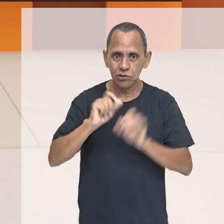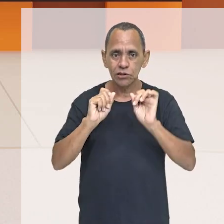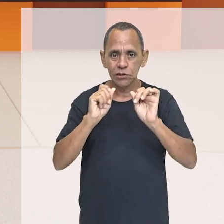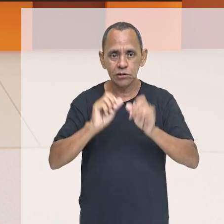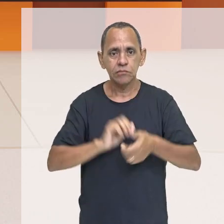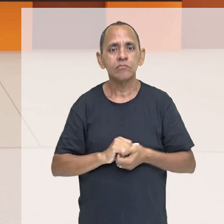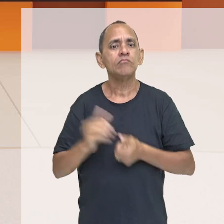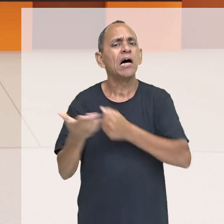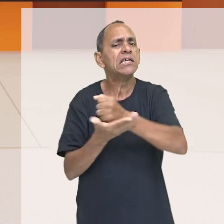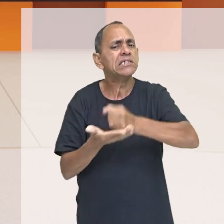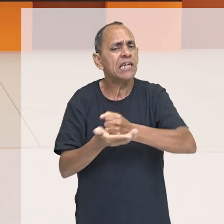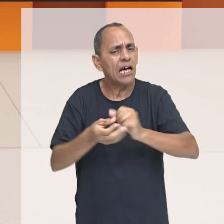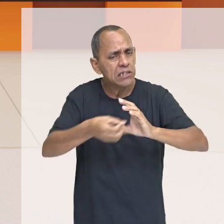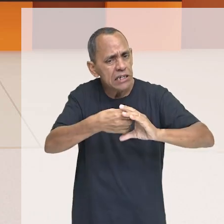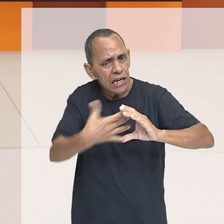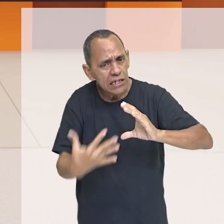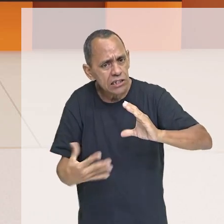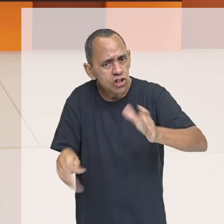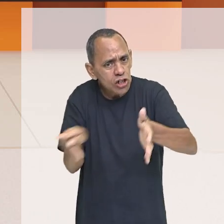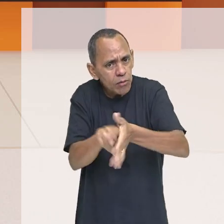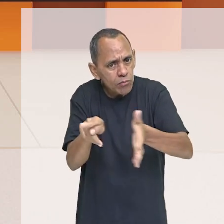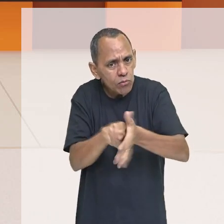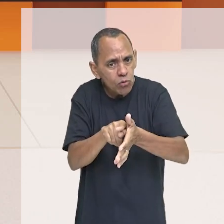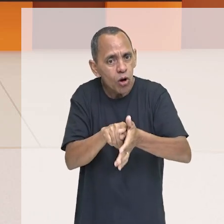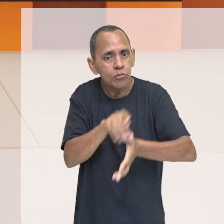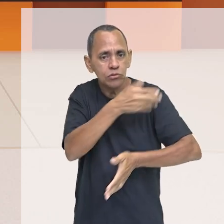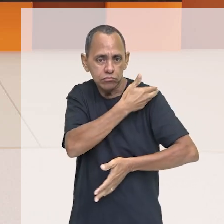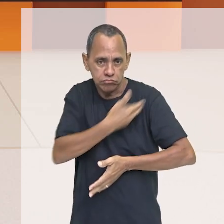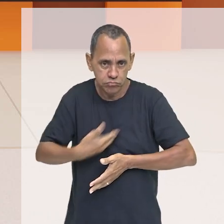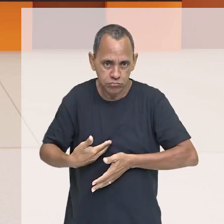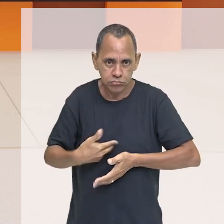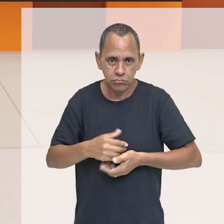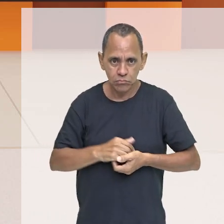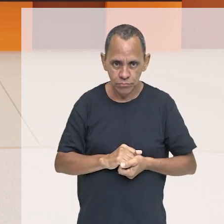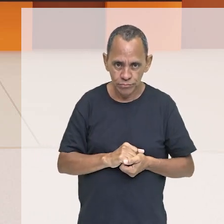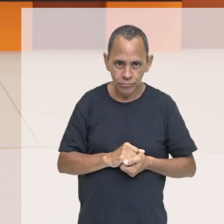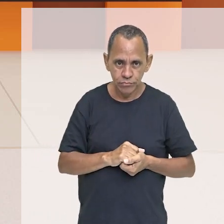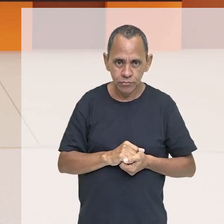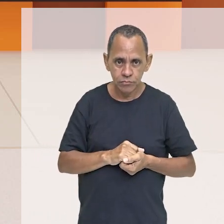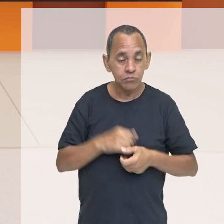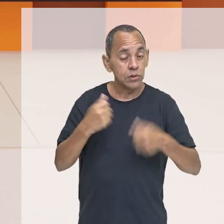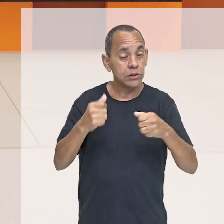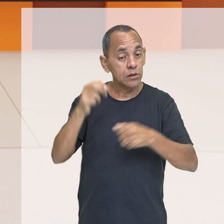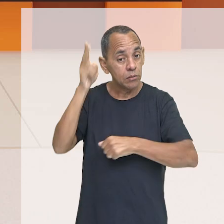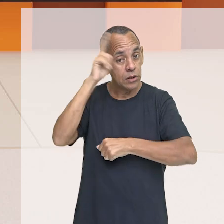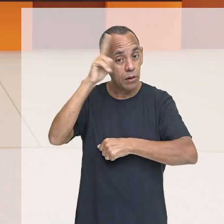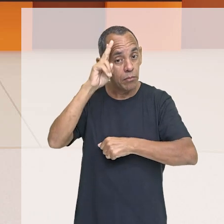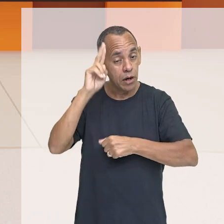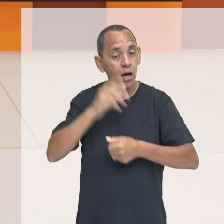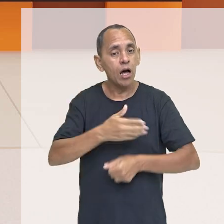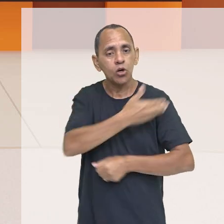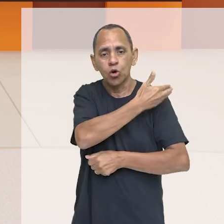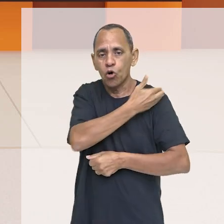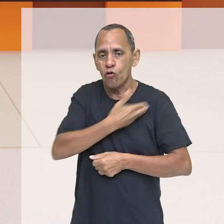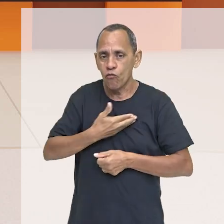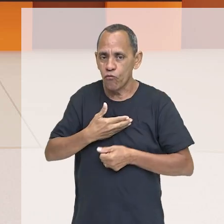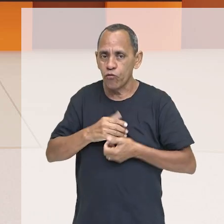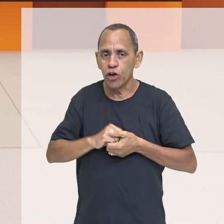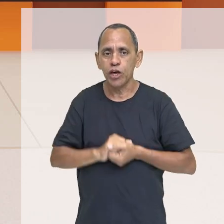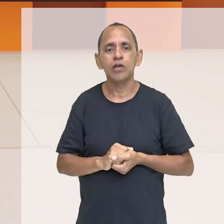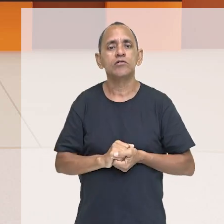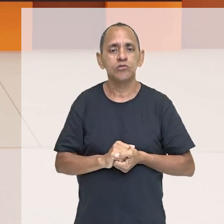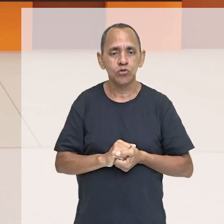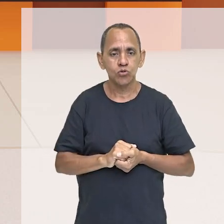base características do governo. Porque é bom lembrar que o governo é para o povo